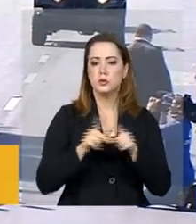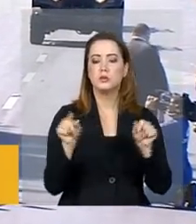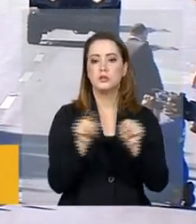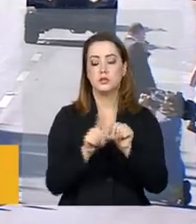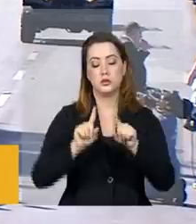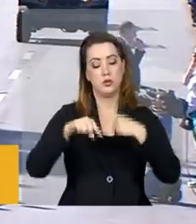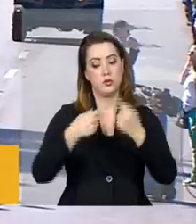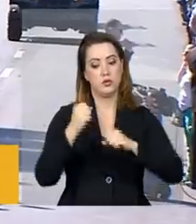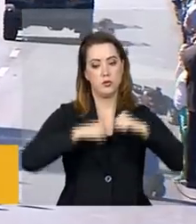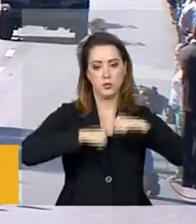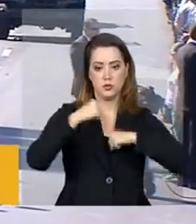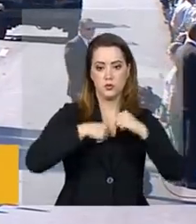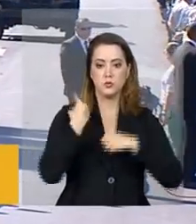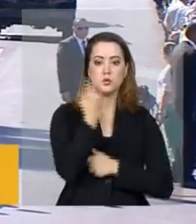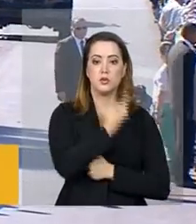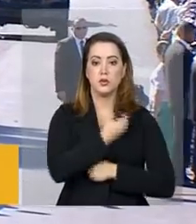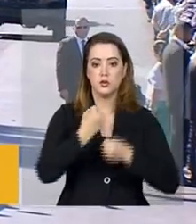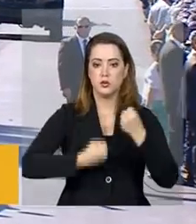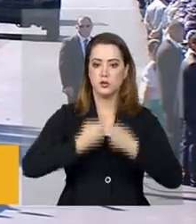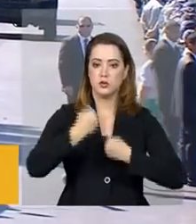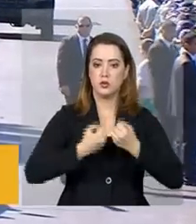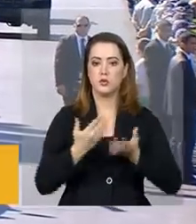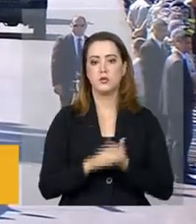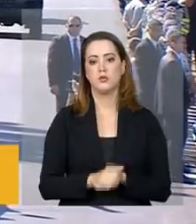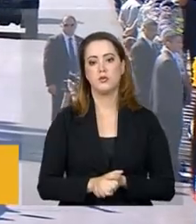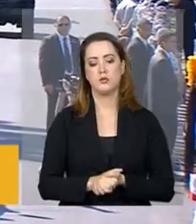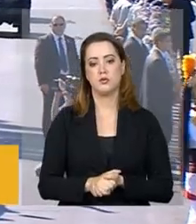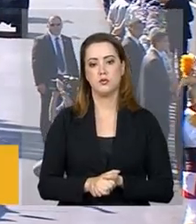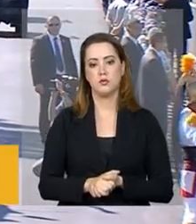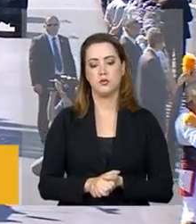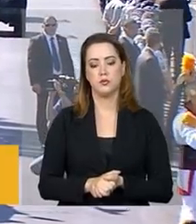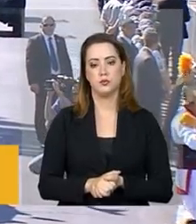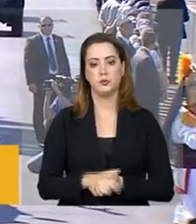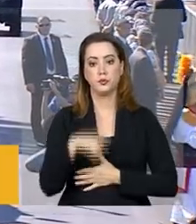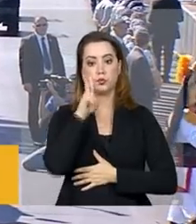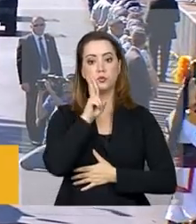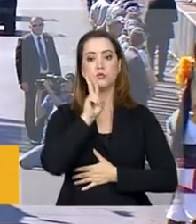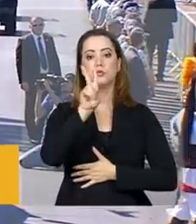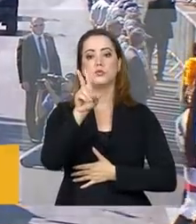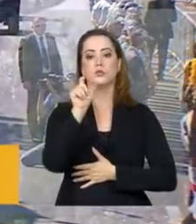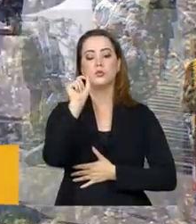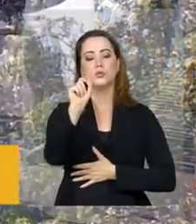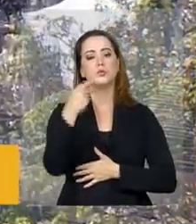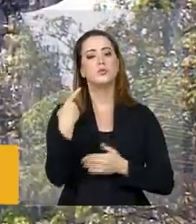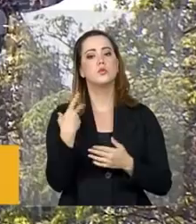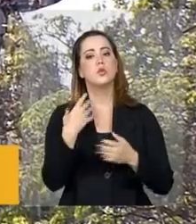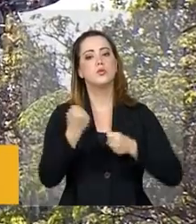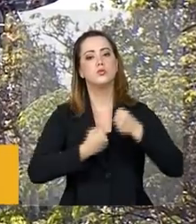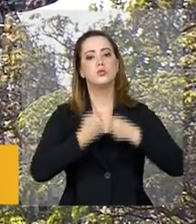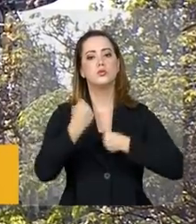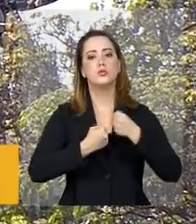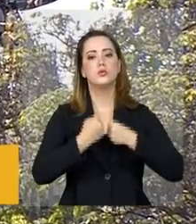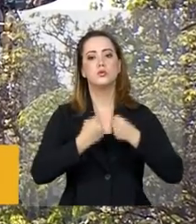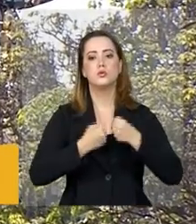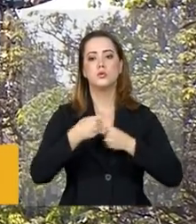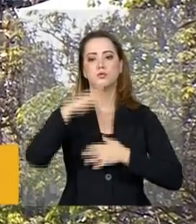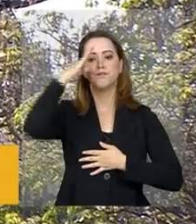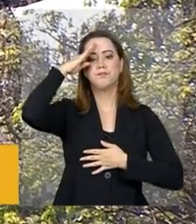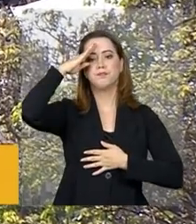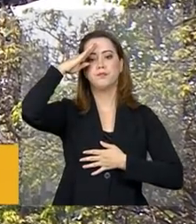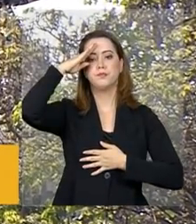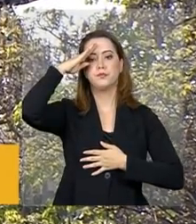fabricarmos os nossos veículos e manutenirmos, né? Nós vemos ali que o carro, então, o General Leme, que